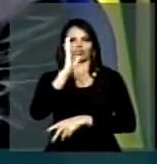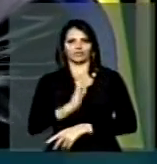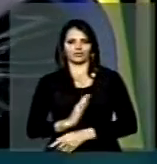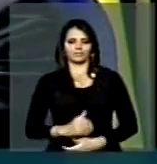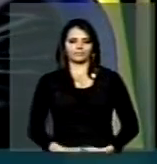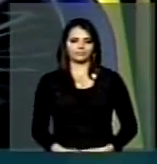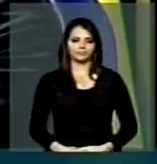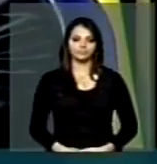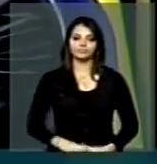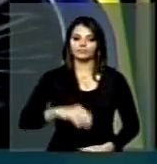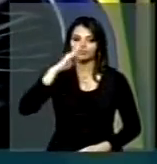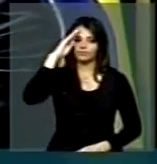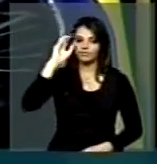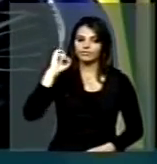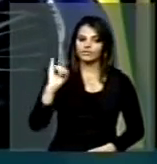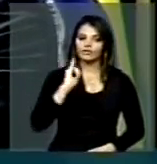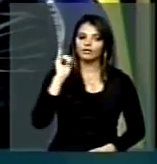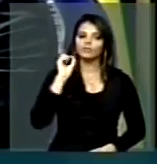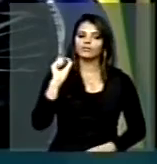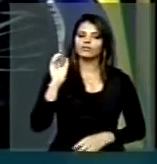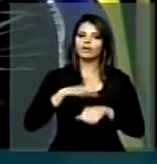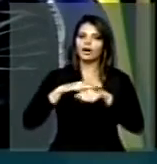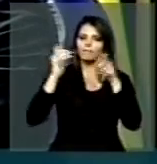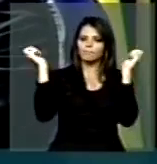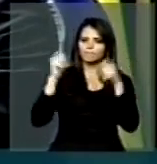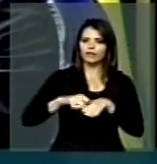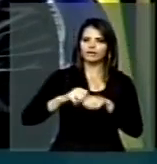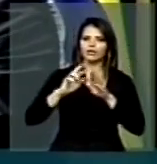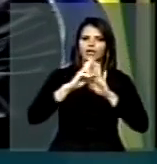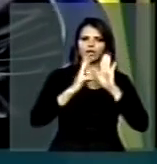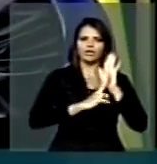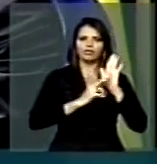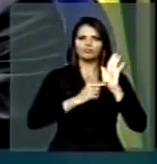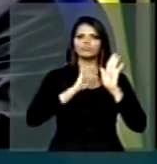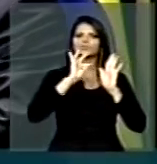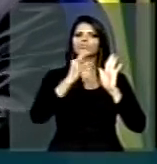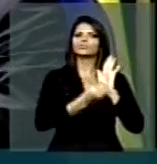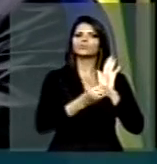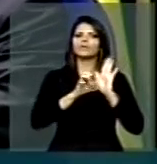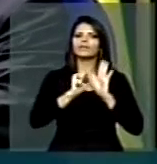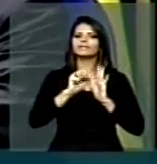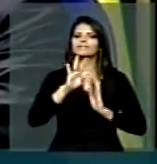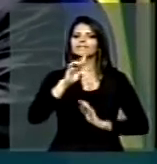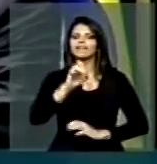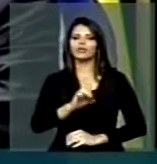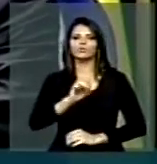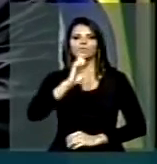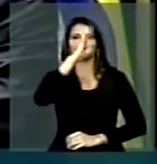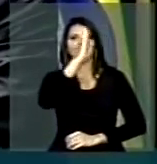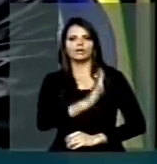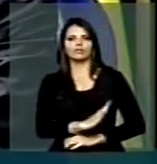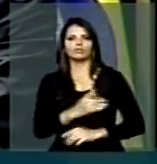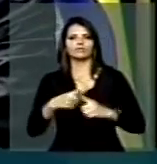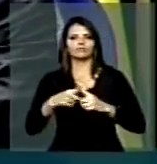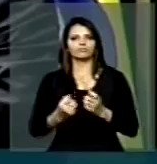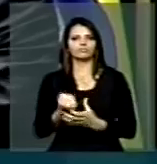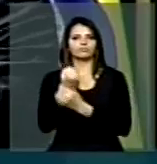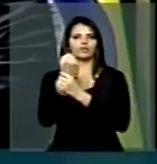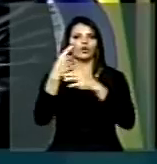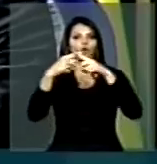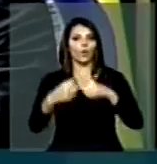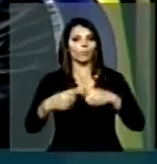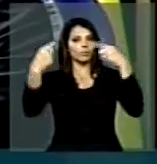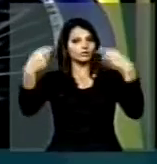brasileiros. É fundamental recuperarmos a capacidade de regulação do Estado Nacional e assegurar um ambiente propício à